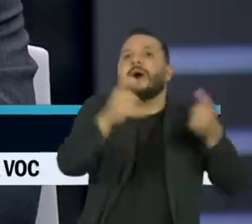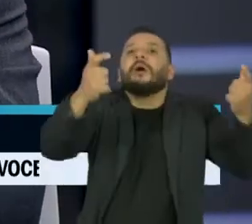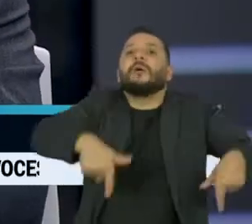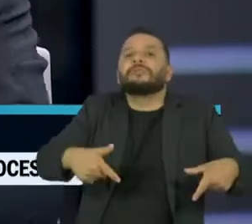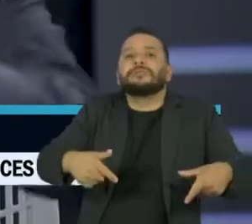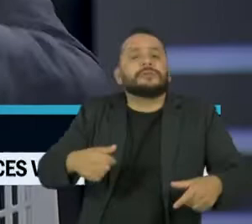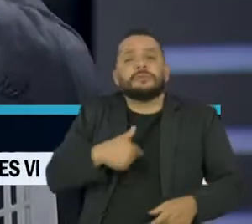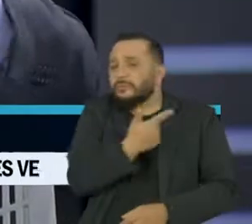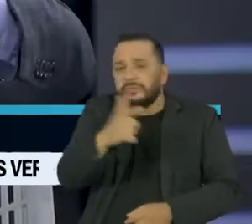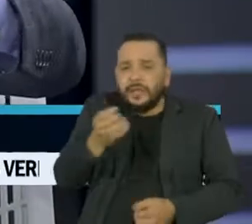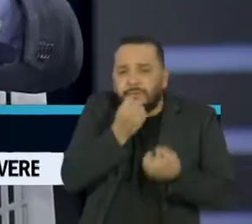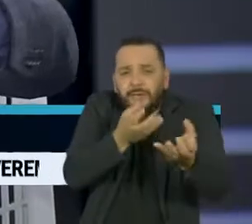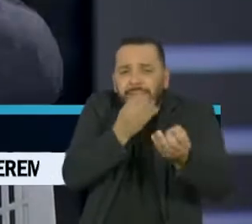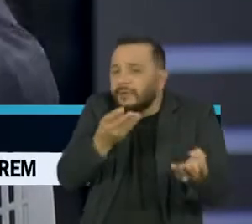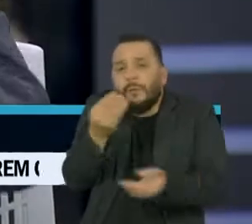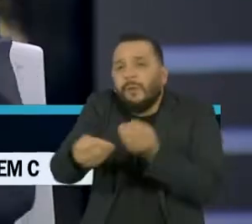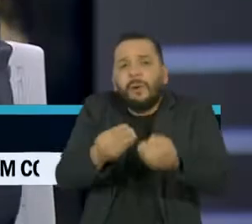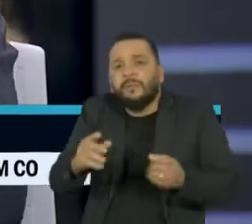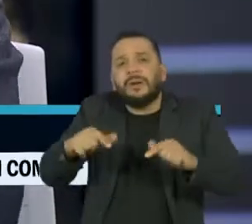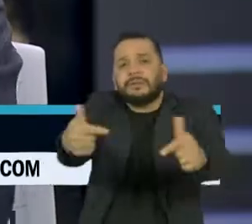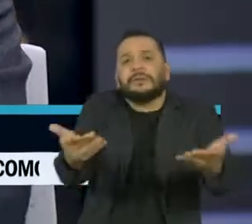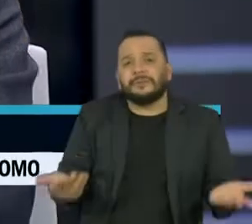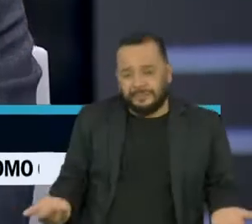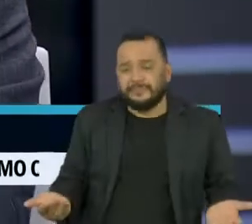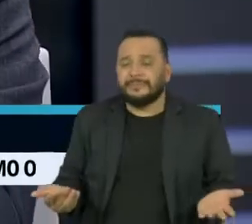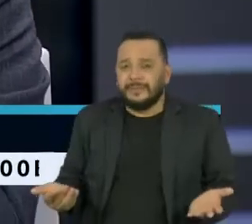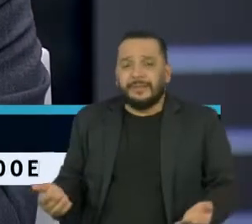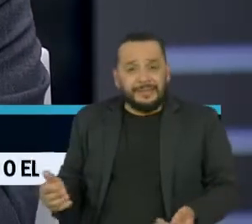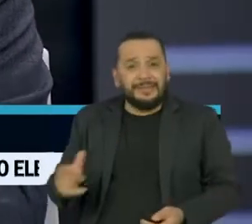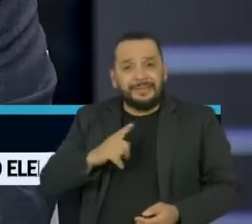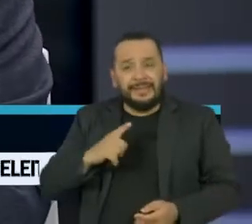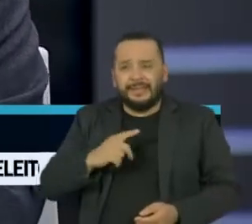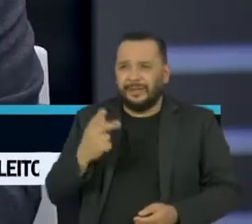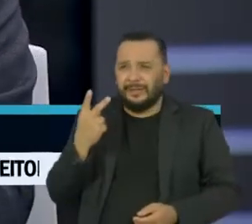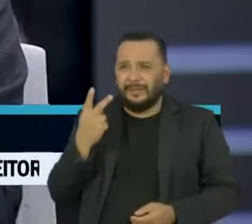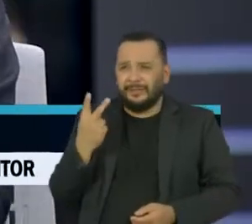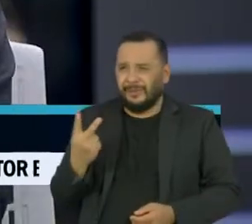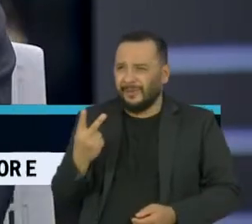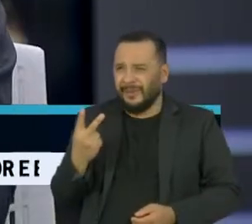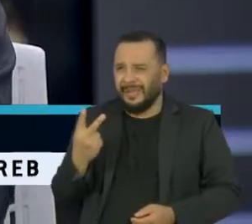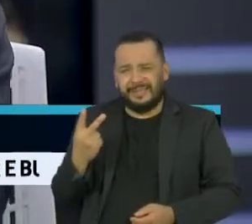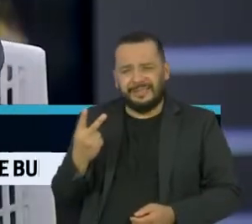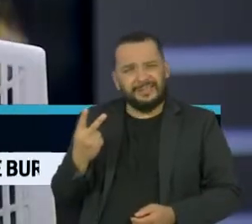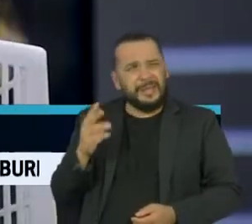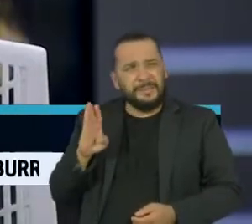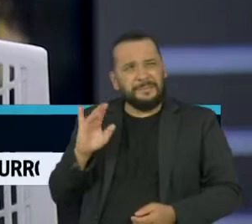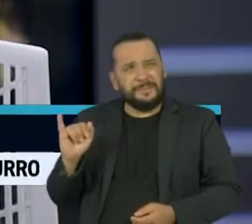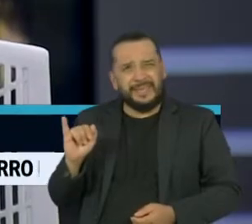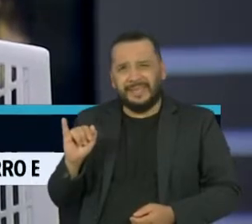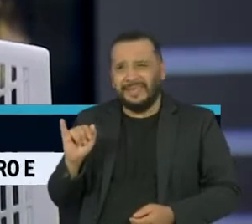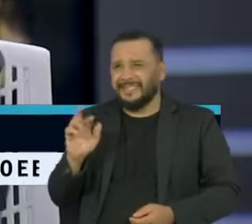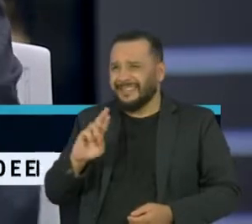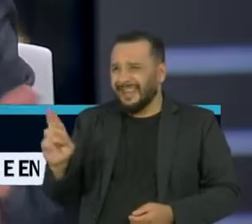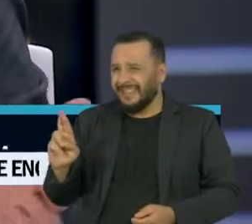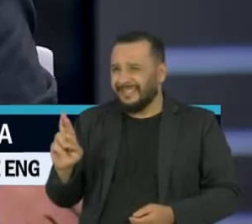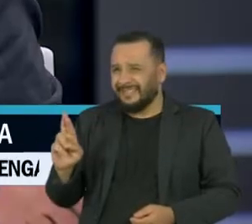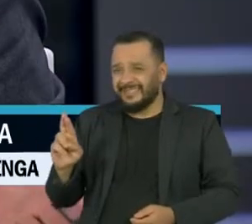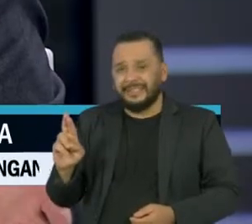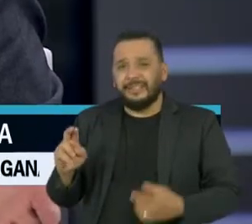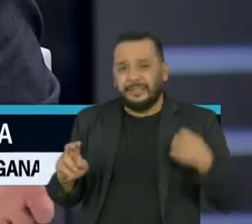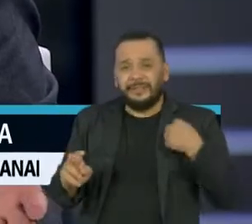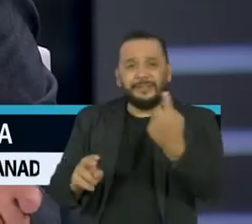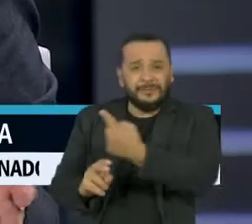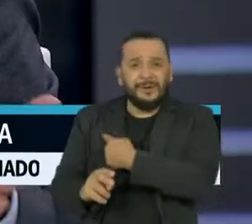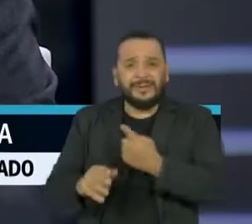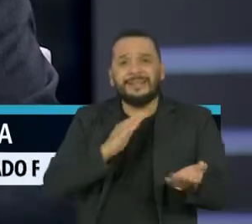bilhões de reais mais ou menos 2,3 milhões e radioativos ou brasil gasta por 12 milhões e resto um